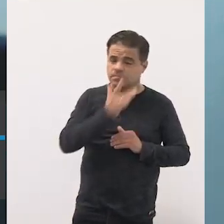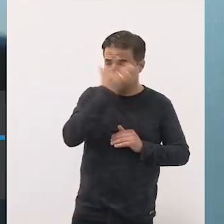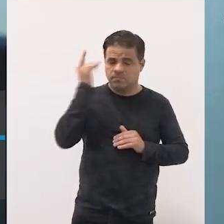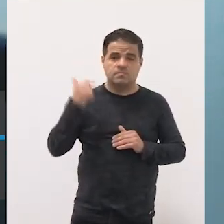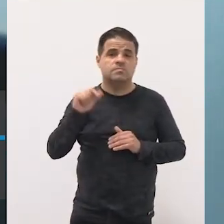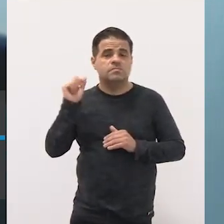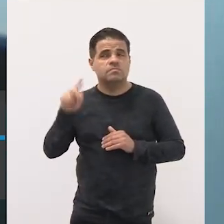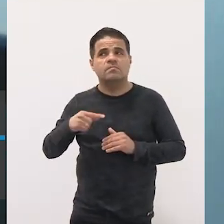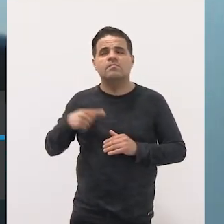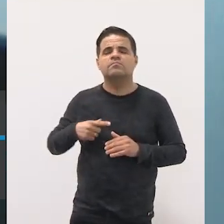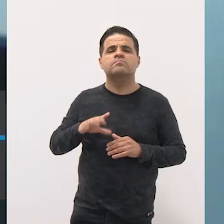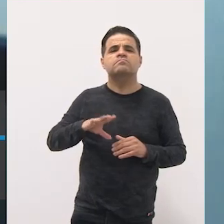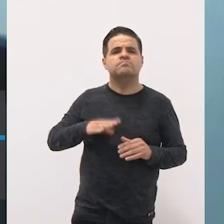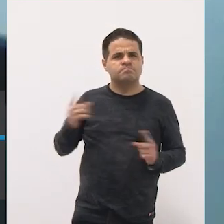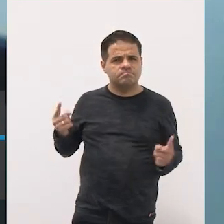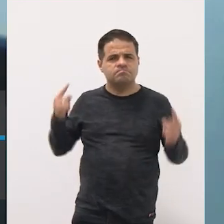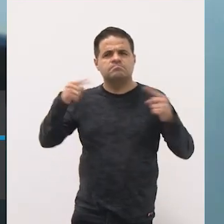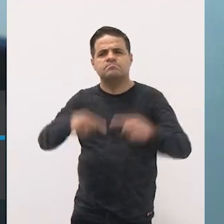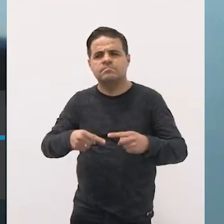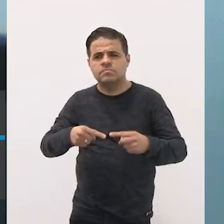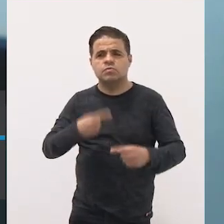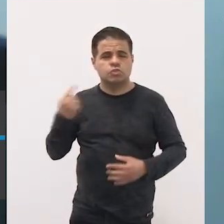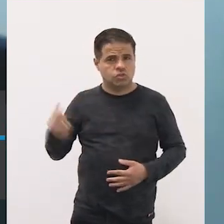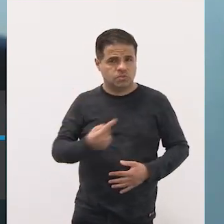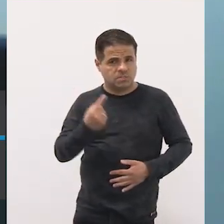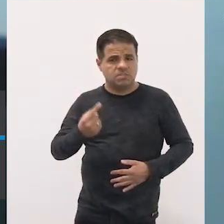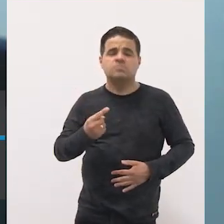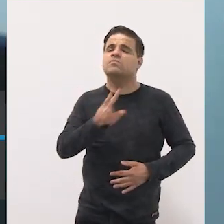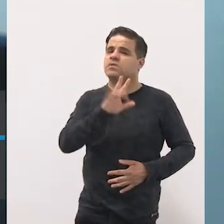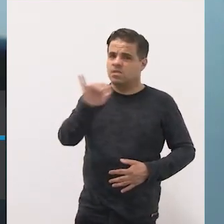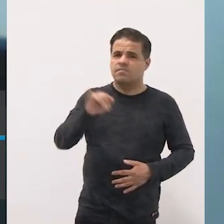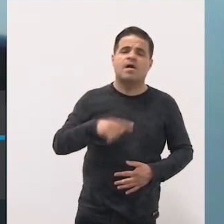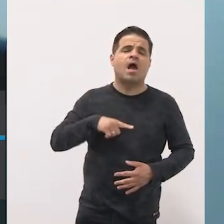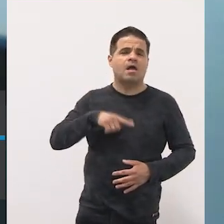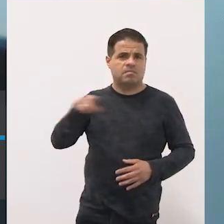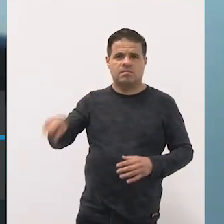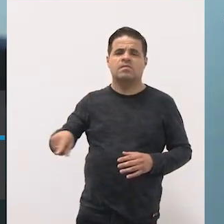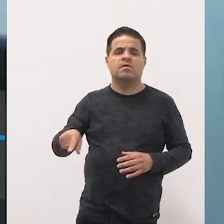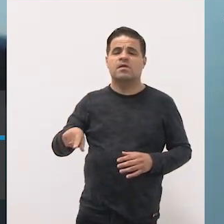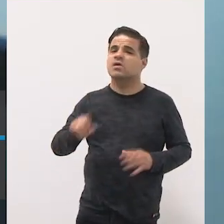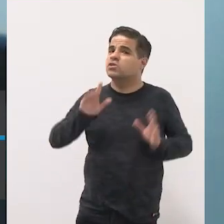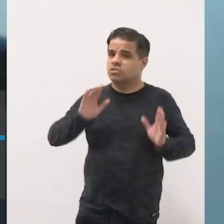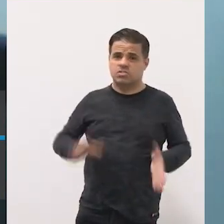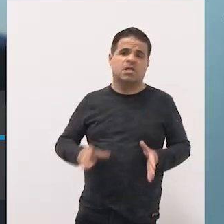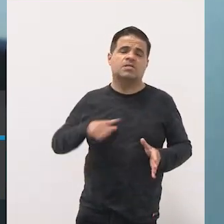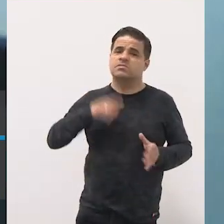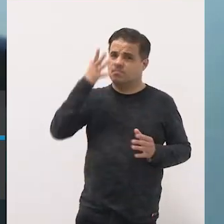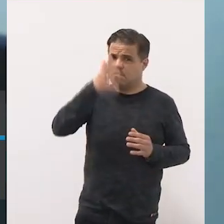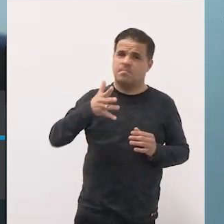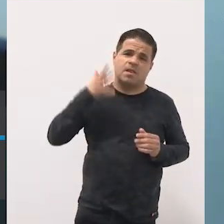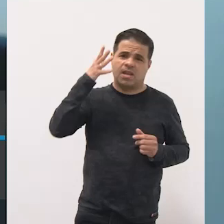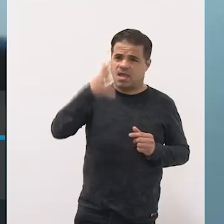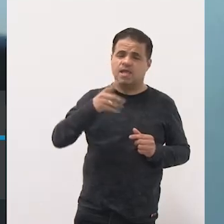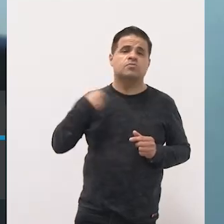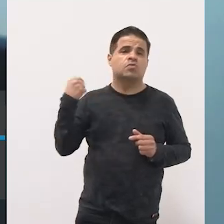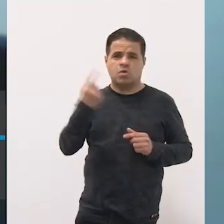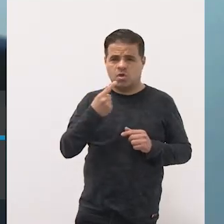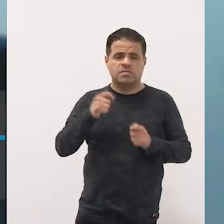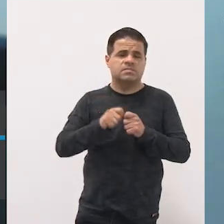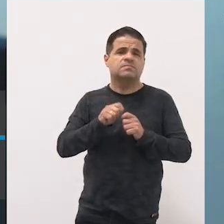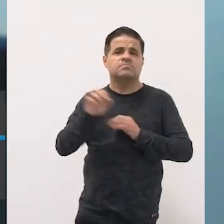a ousadia de ir sozinha, ela vai ainda ter... Eu já tive uma palestra que nós